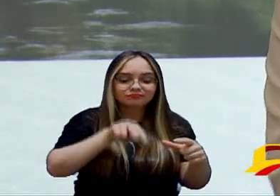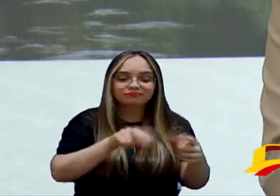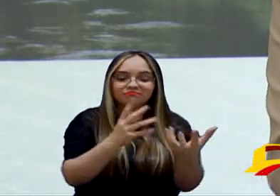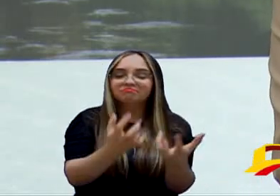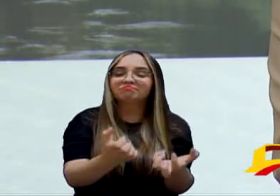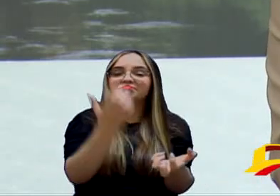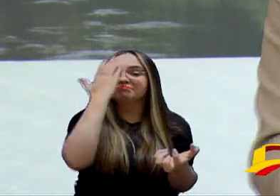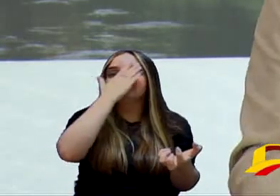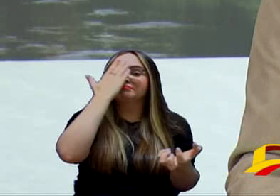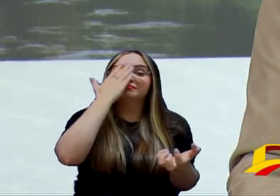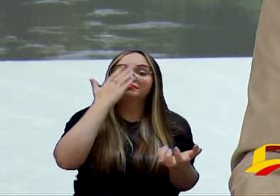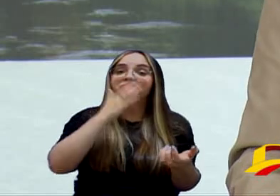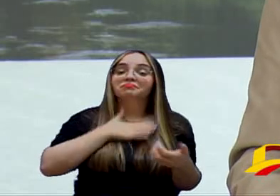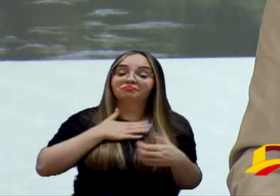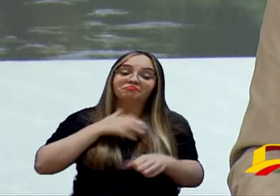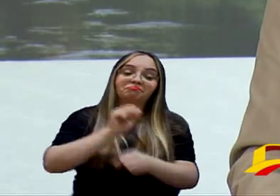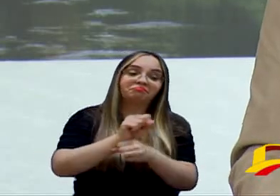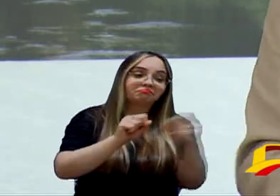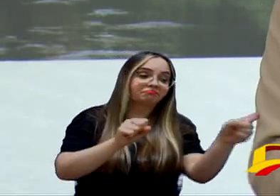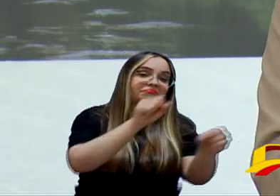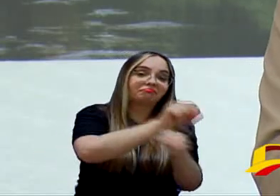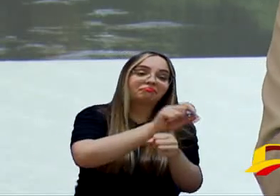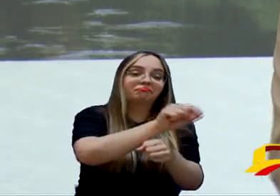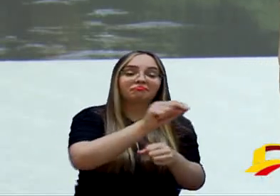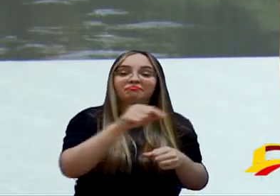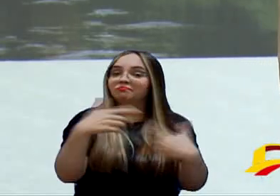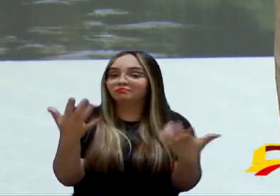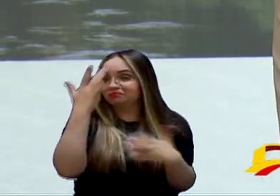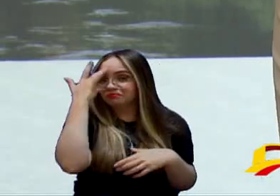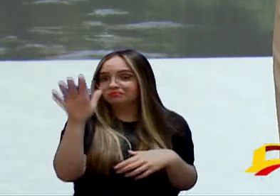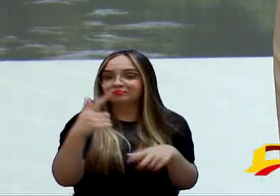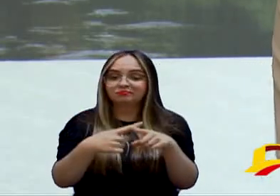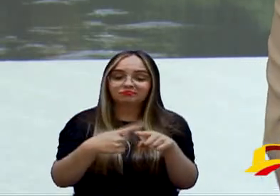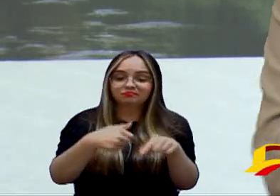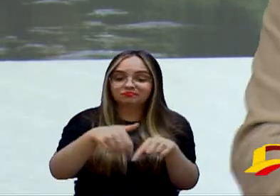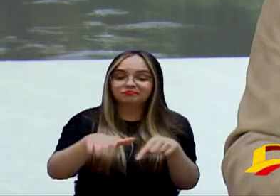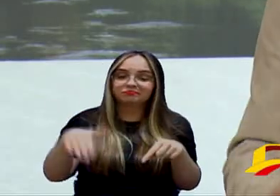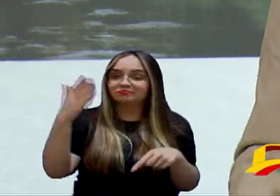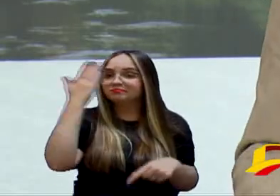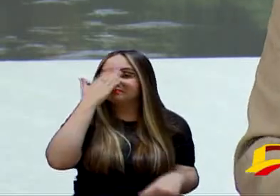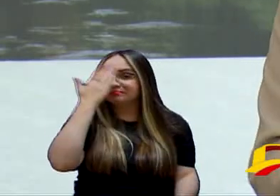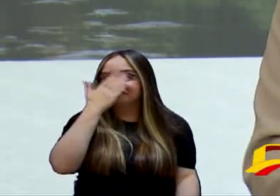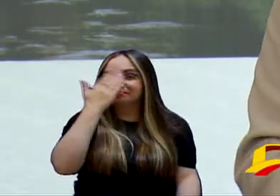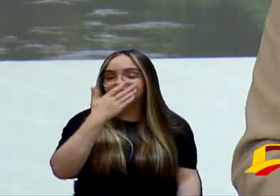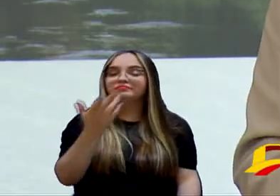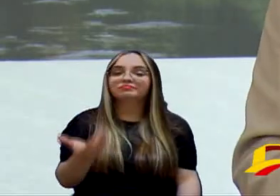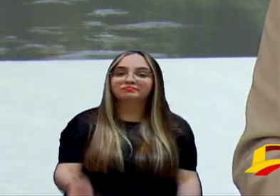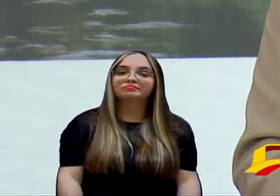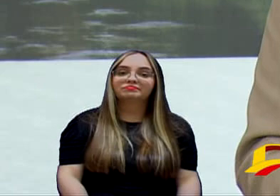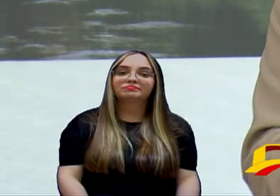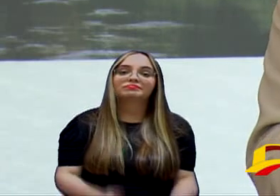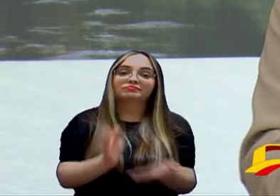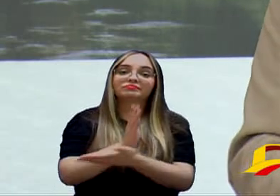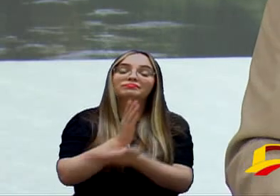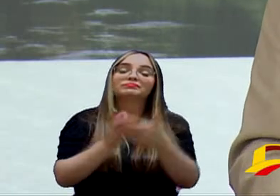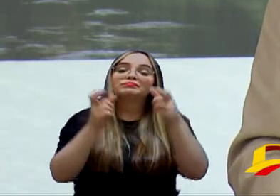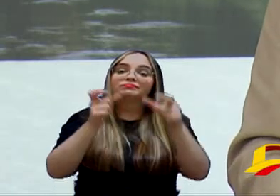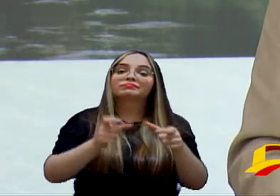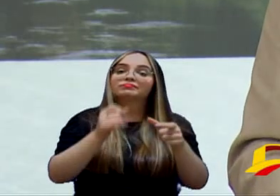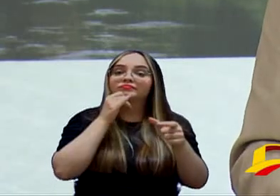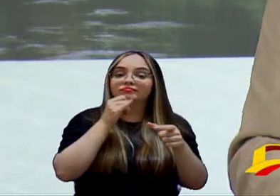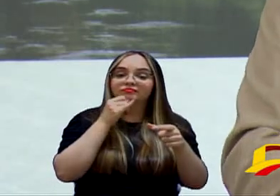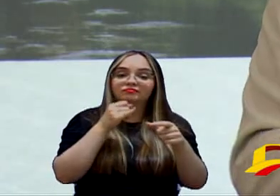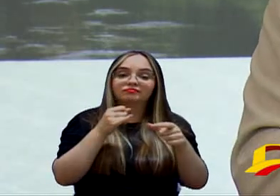tá apagado ele não sabe se é para ele parar se é para o outro pagar tem lugar que já era antigamente Padre inverteu a mão do